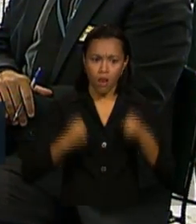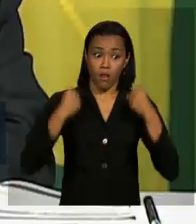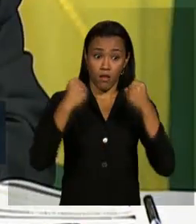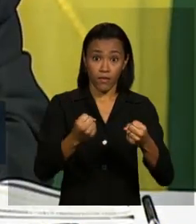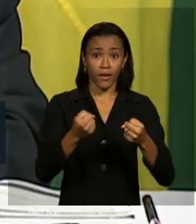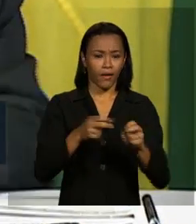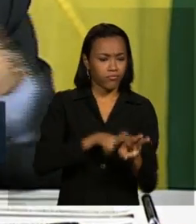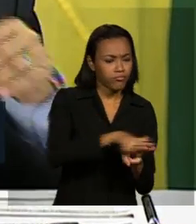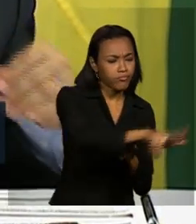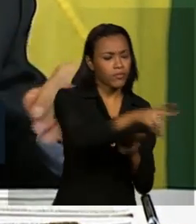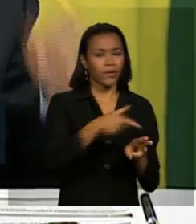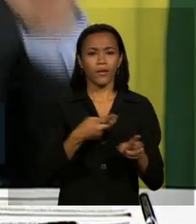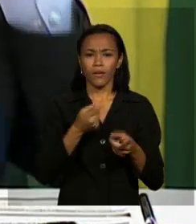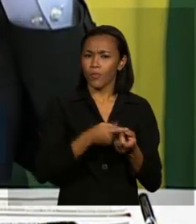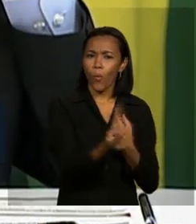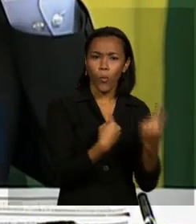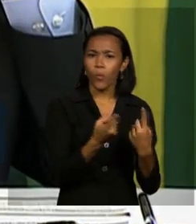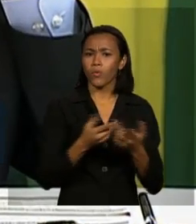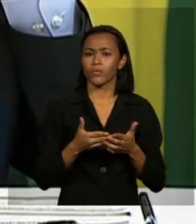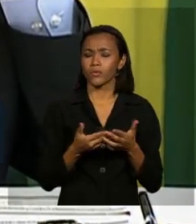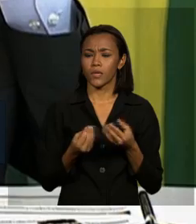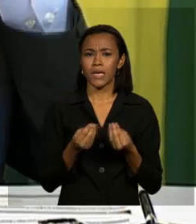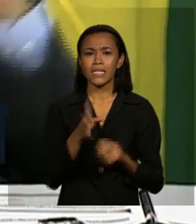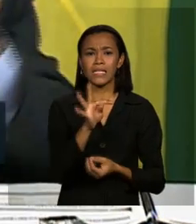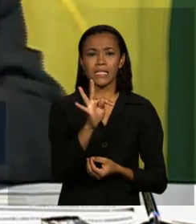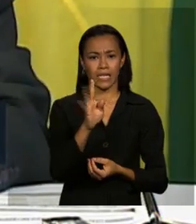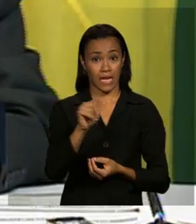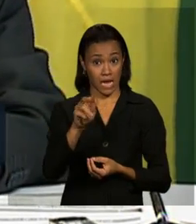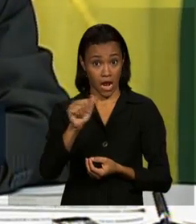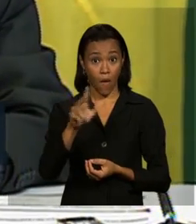ferrovias como é que isso vai funcionar grau de alavancagem